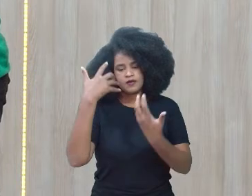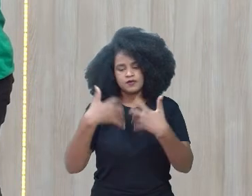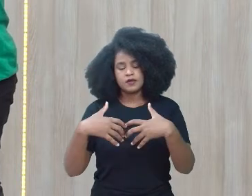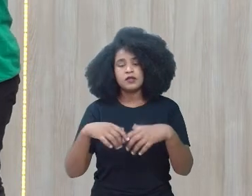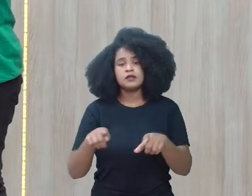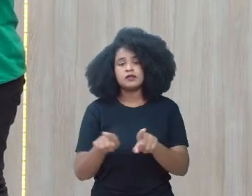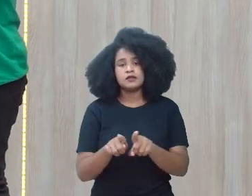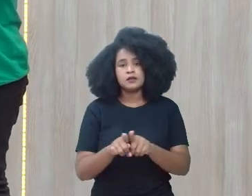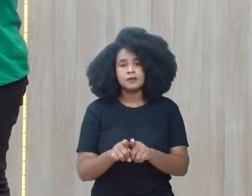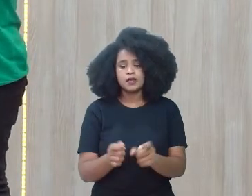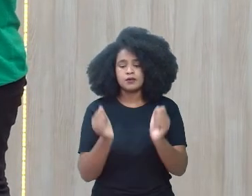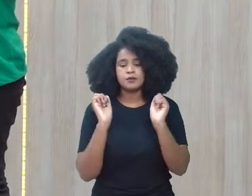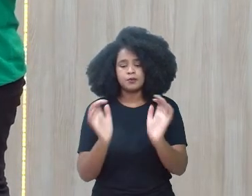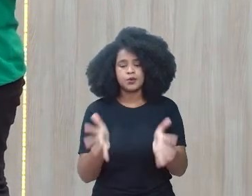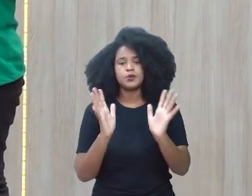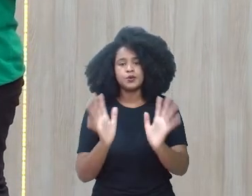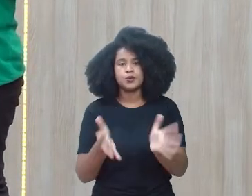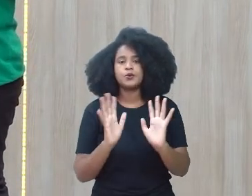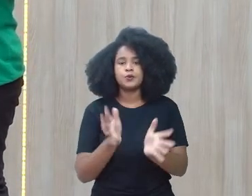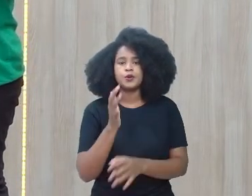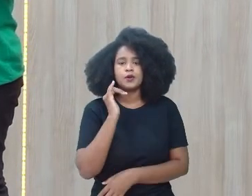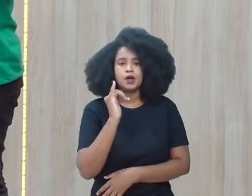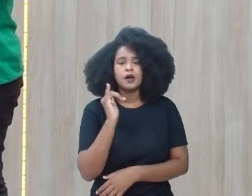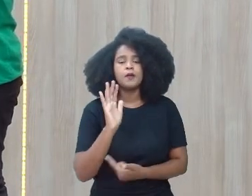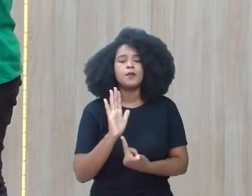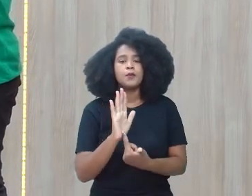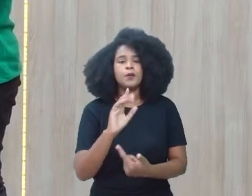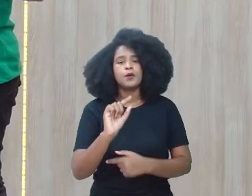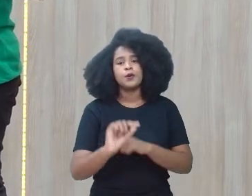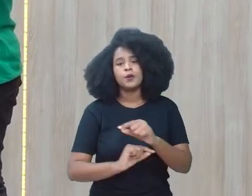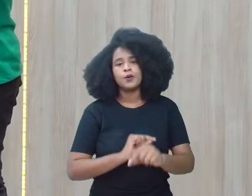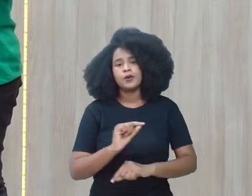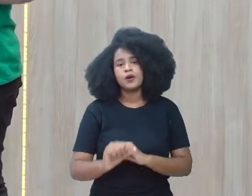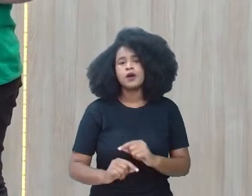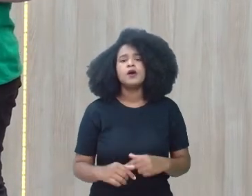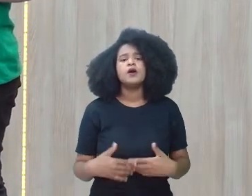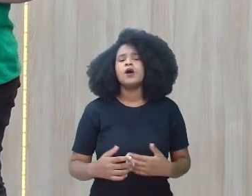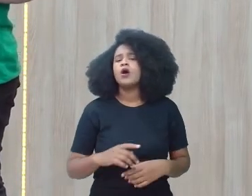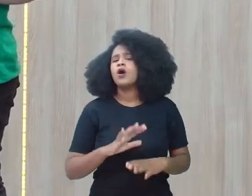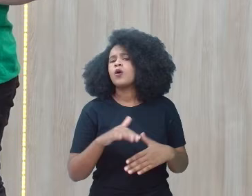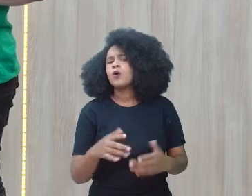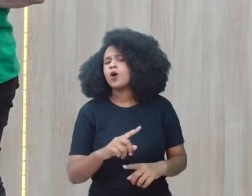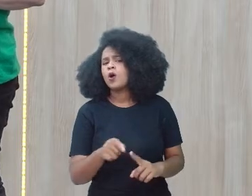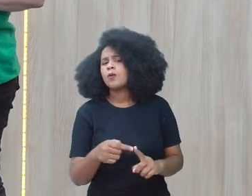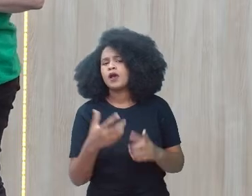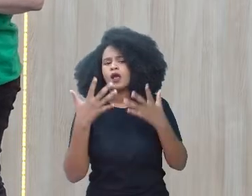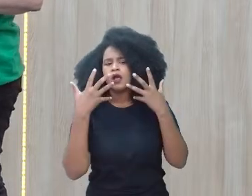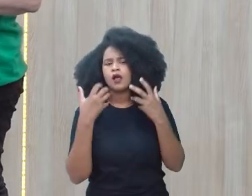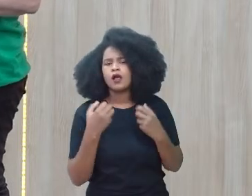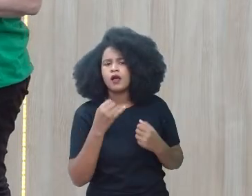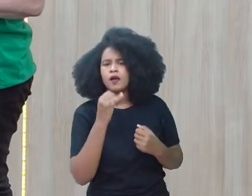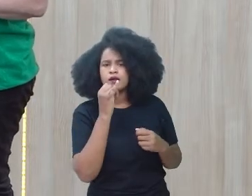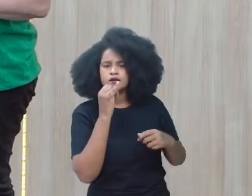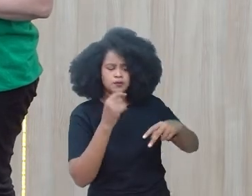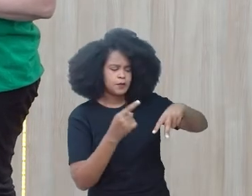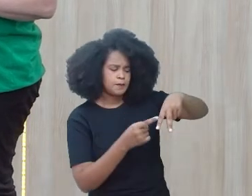qual foi a intenção do leão em ir lá e arrancar a perna da hiena, não é? Então, isso é